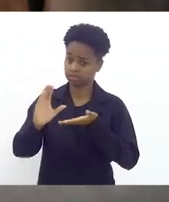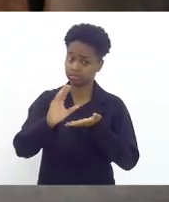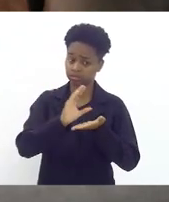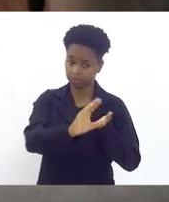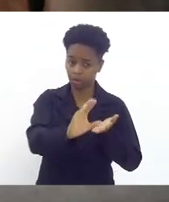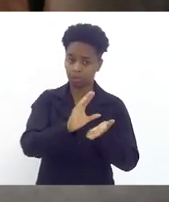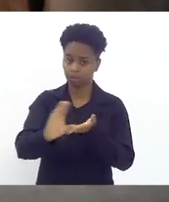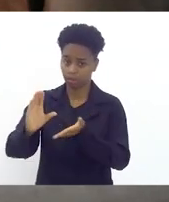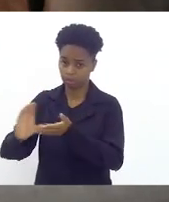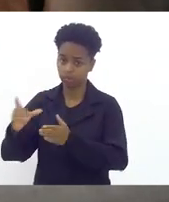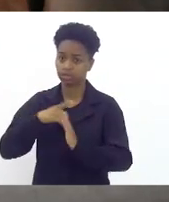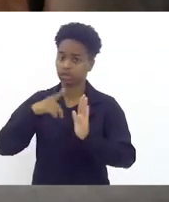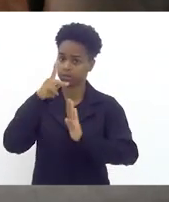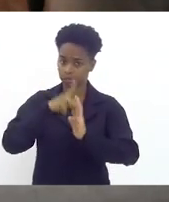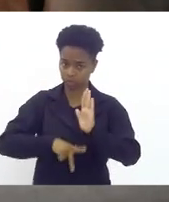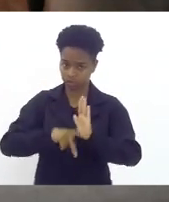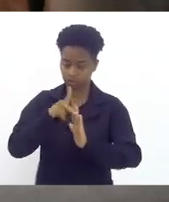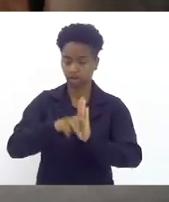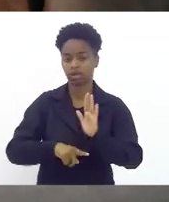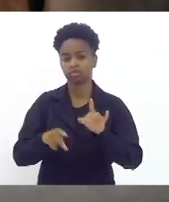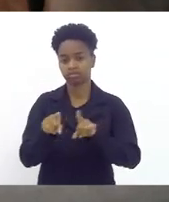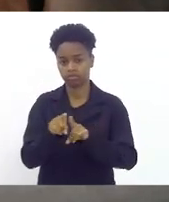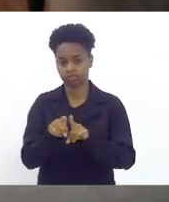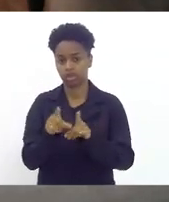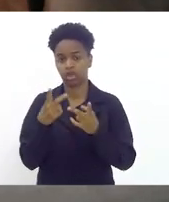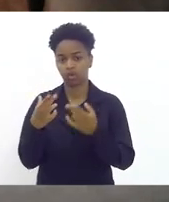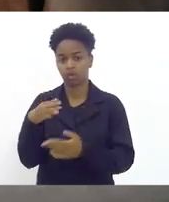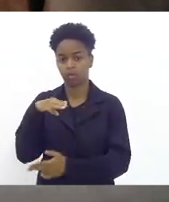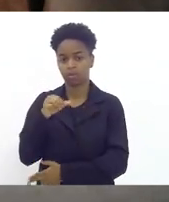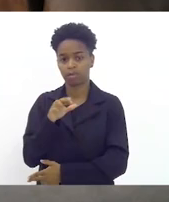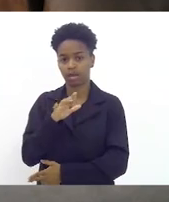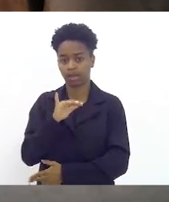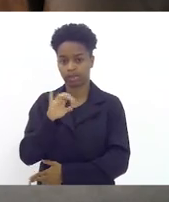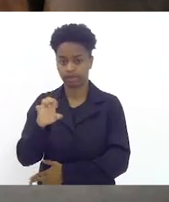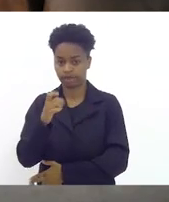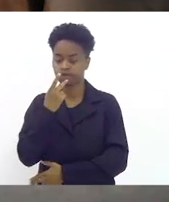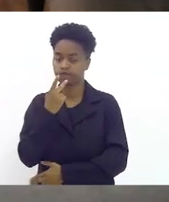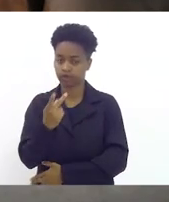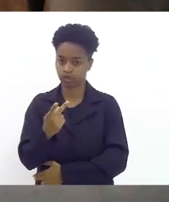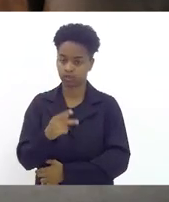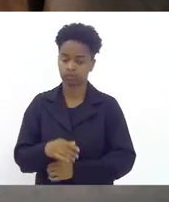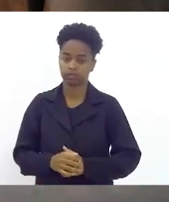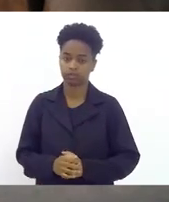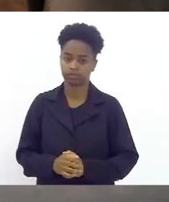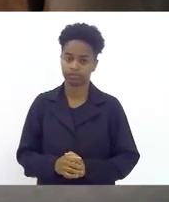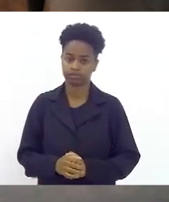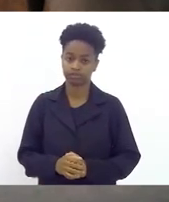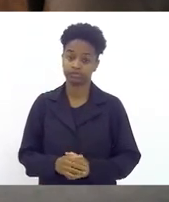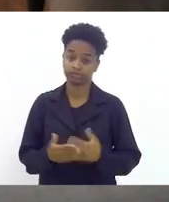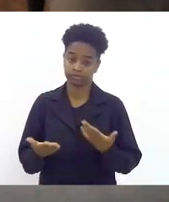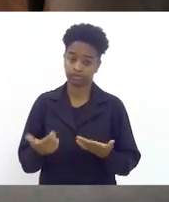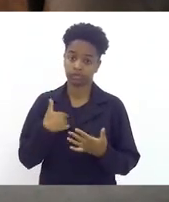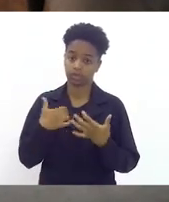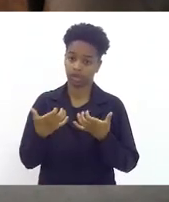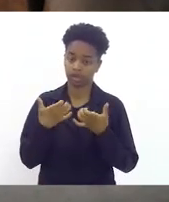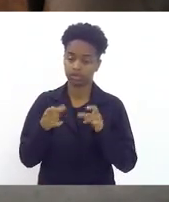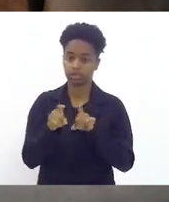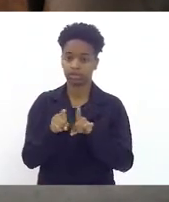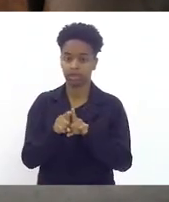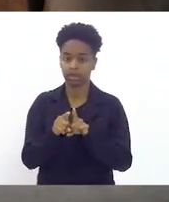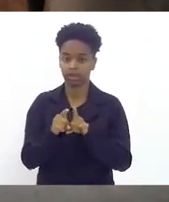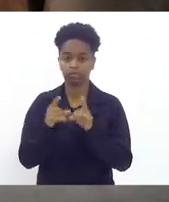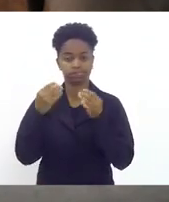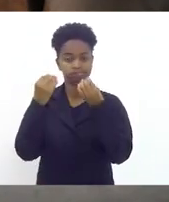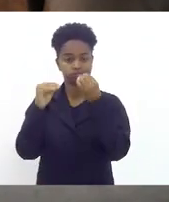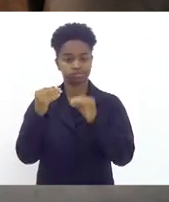isso haverá um projeto né como a Marie apontou e queria colocar já numa questão